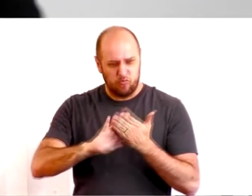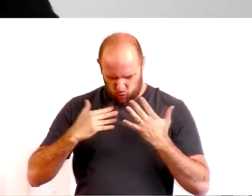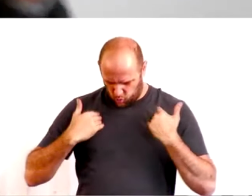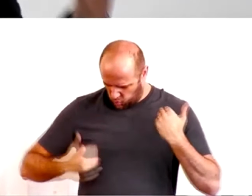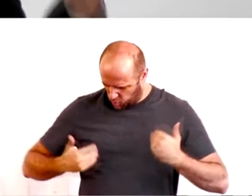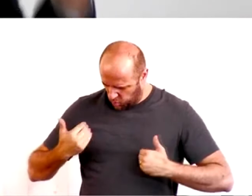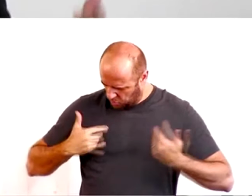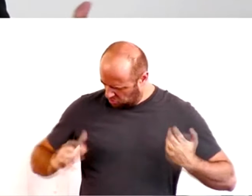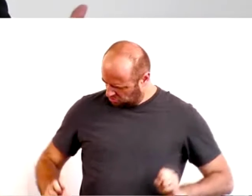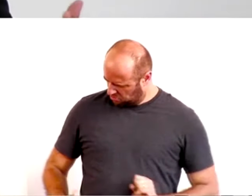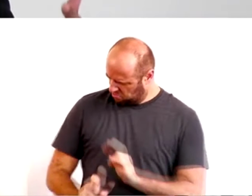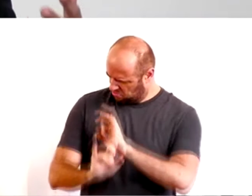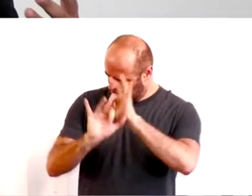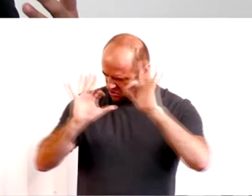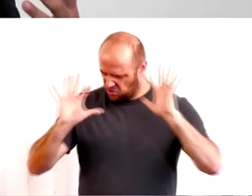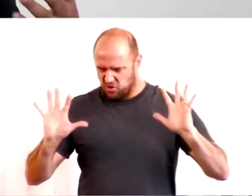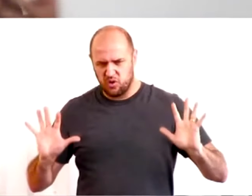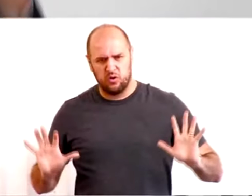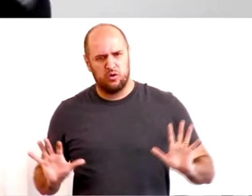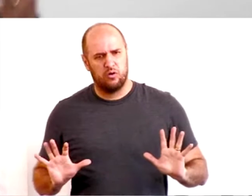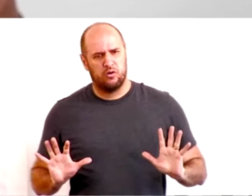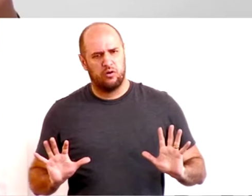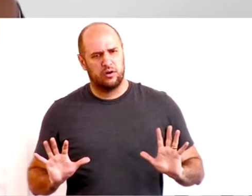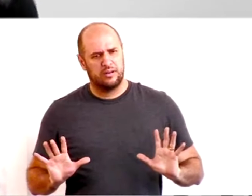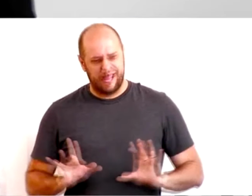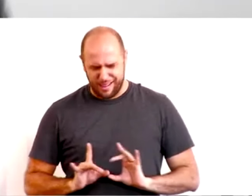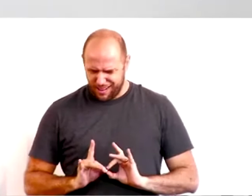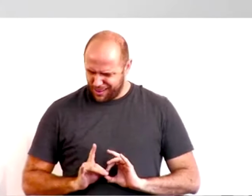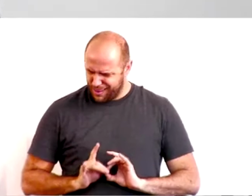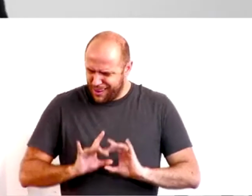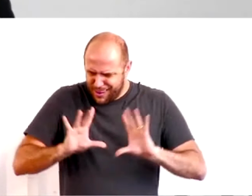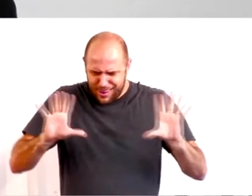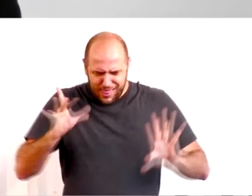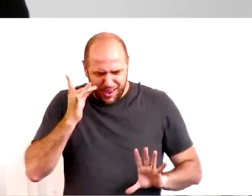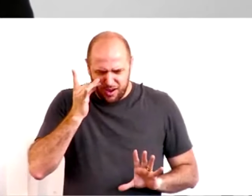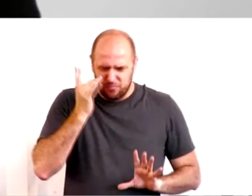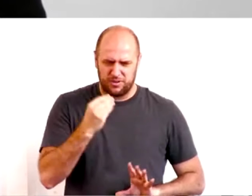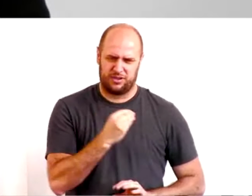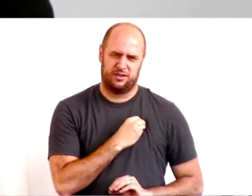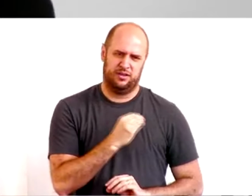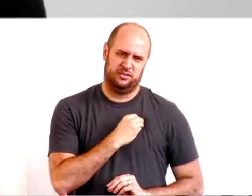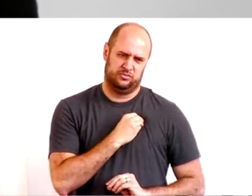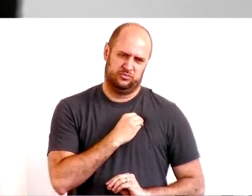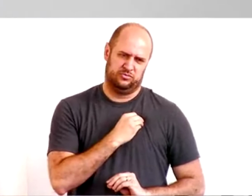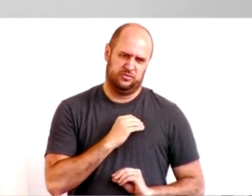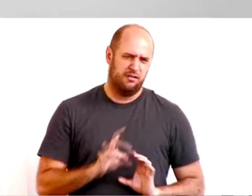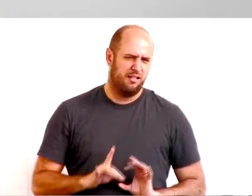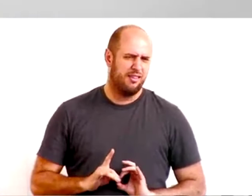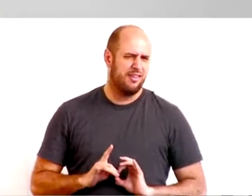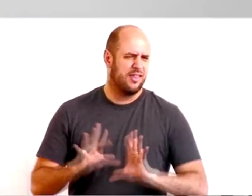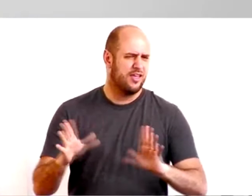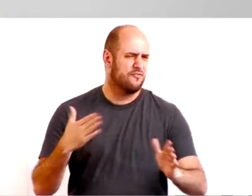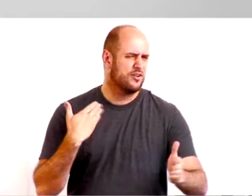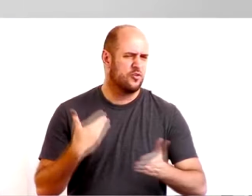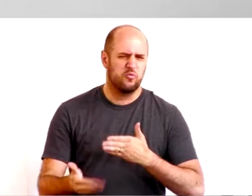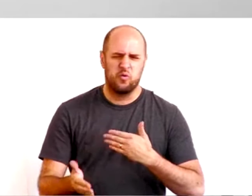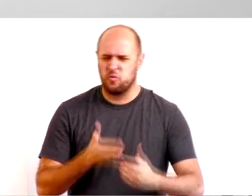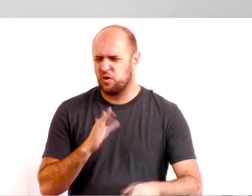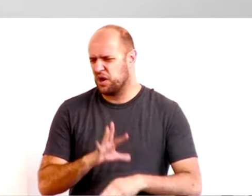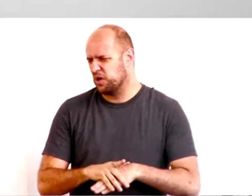corpos glorificados, livres da presença do pecado, livres de qualquer